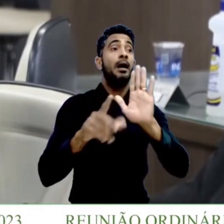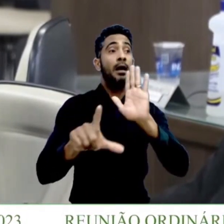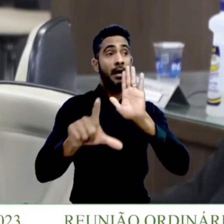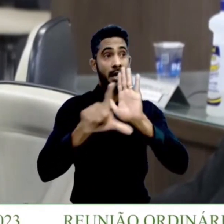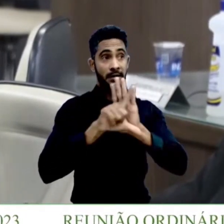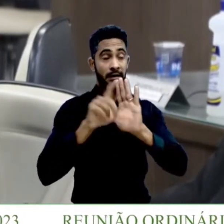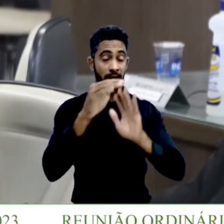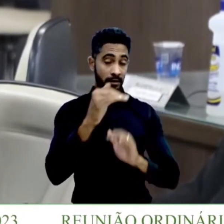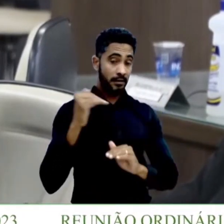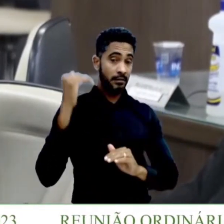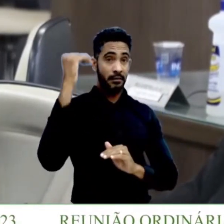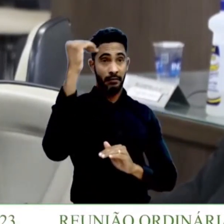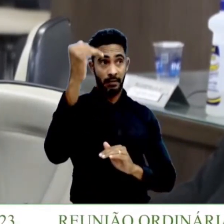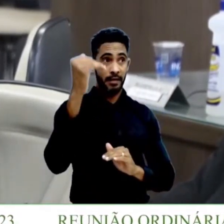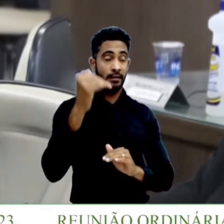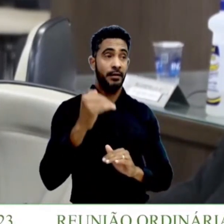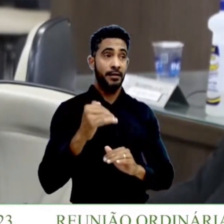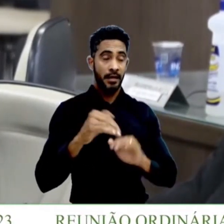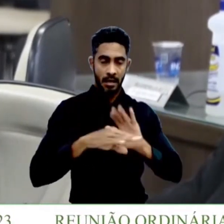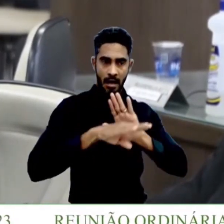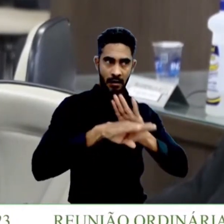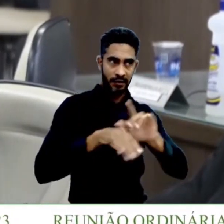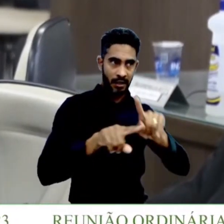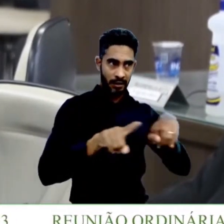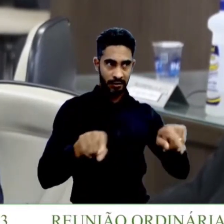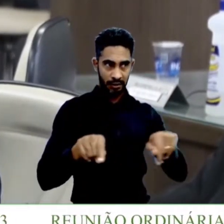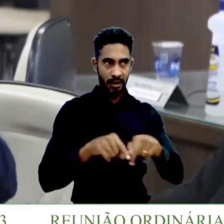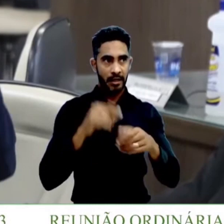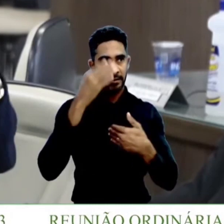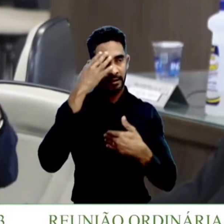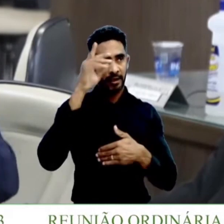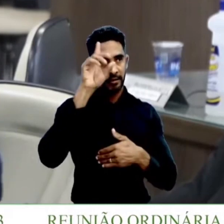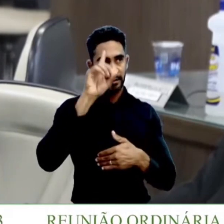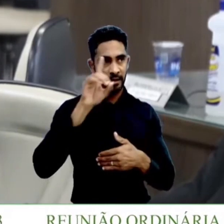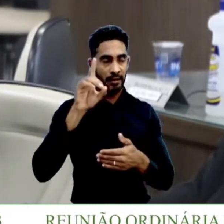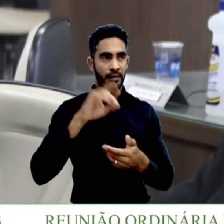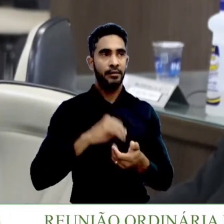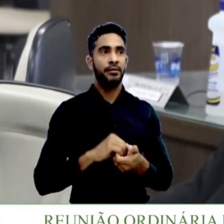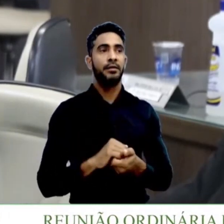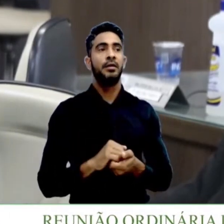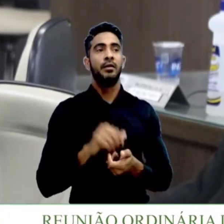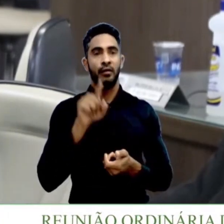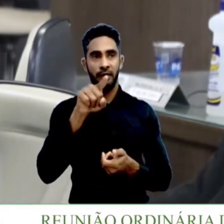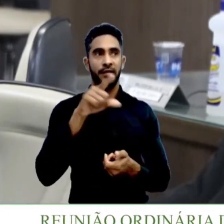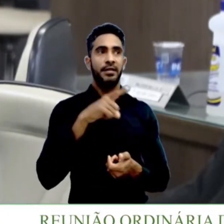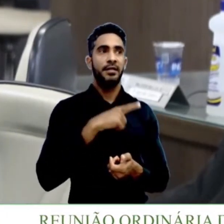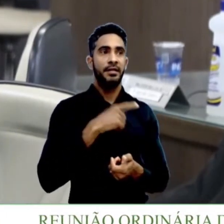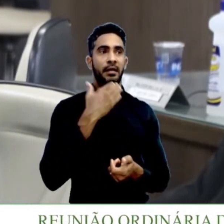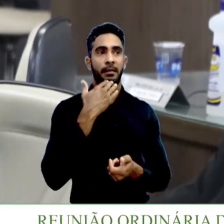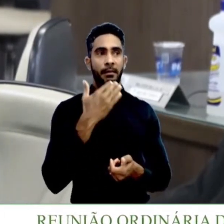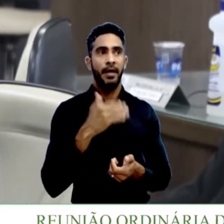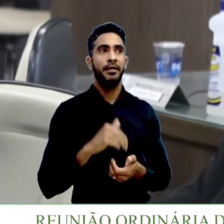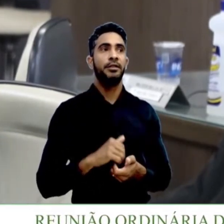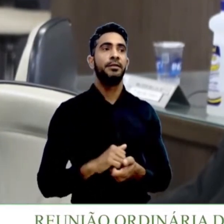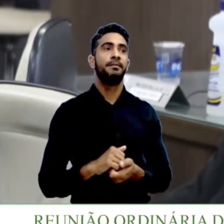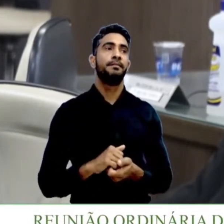leis maiores. Auxiliar de classe, graças a Deus, né, o que vocês tanto